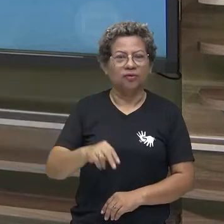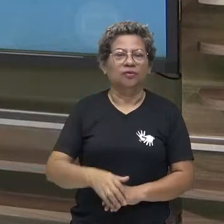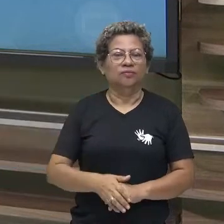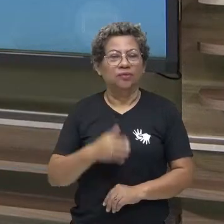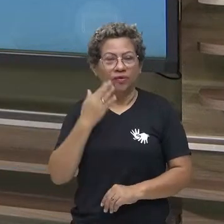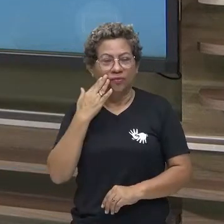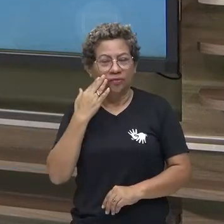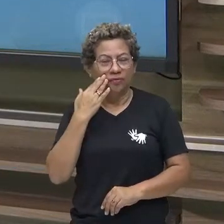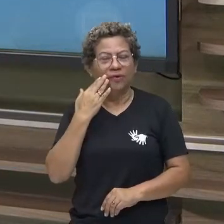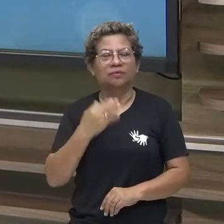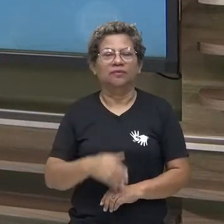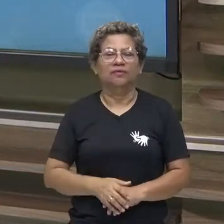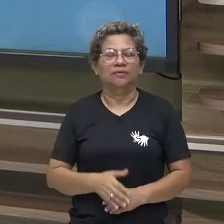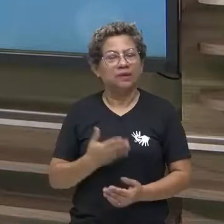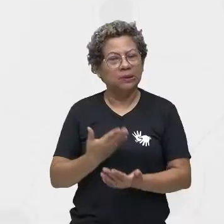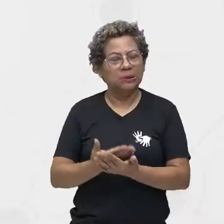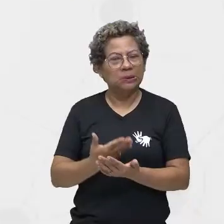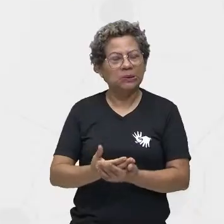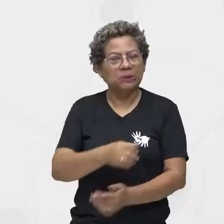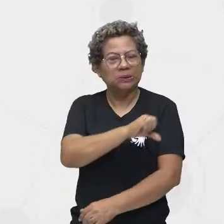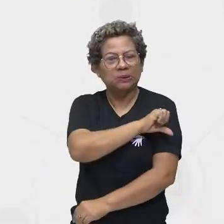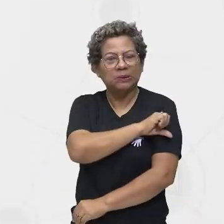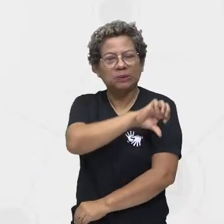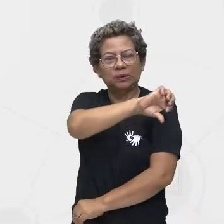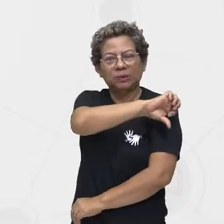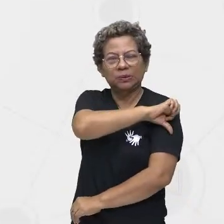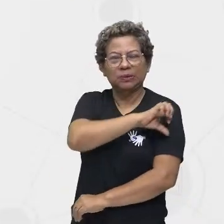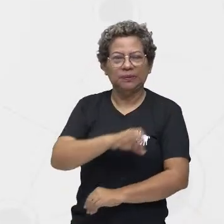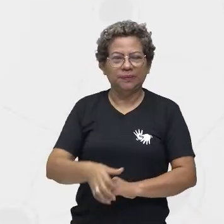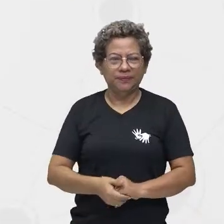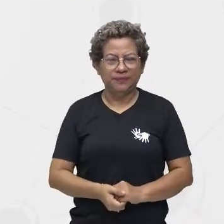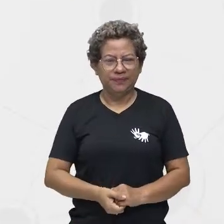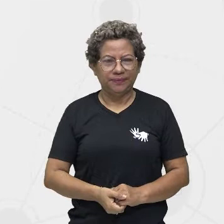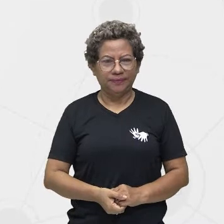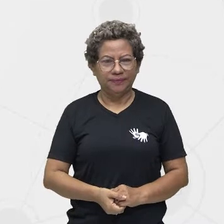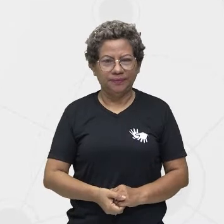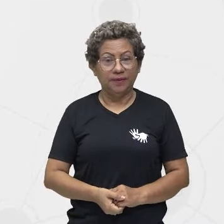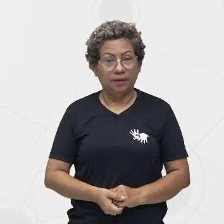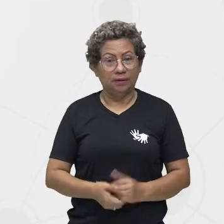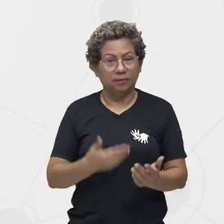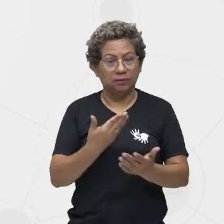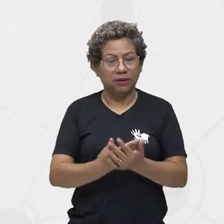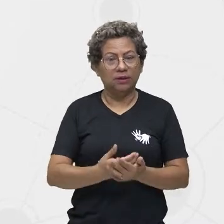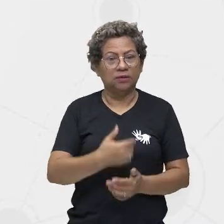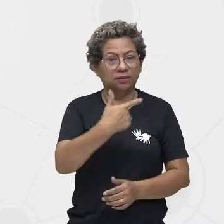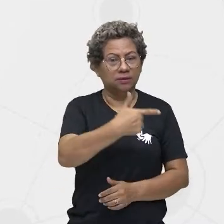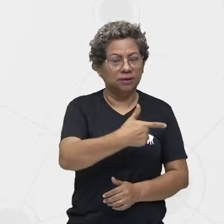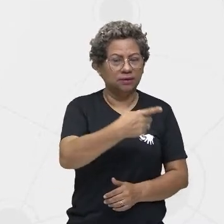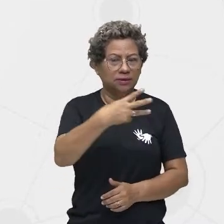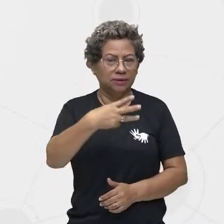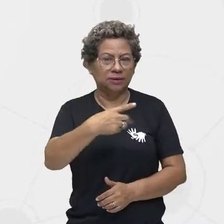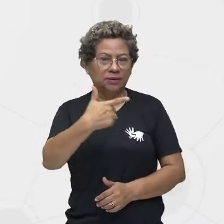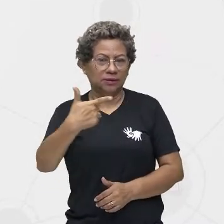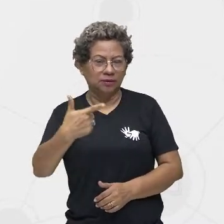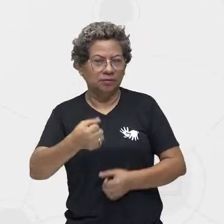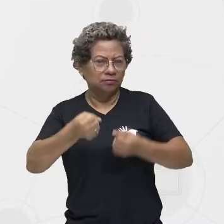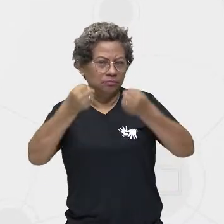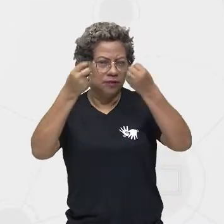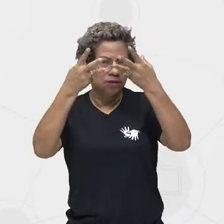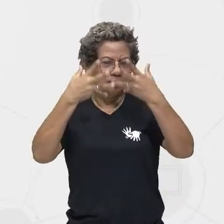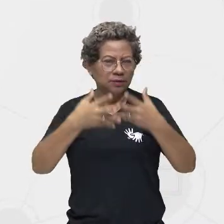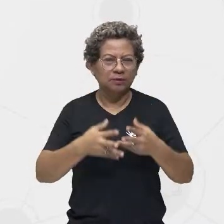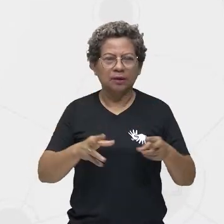ver o que temos para o nosso conteúdo da aula de hoje. A aula de número 232 de matemática fala sobre